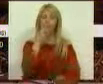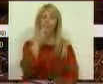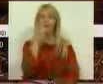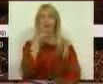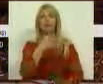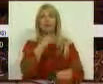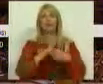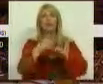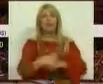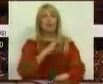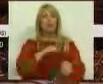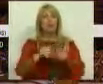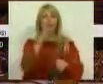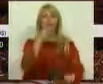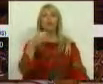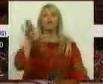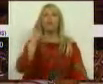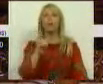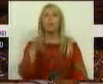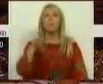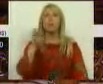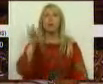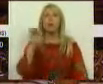Intervenção, Sr. Deputado do PS, Mário Ruivo.